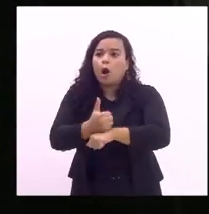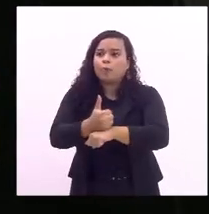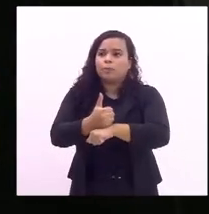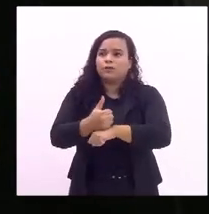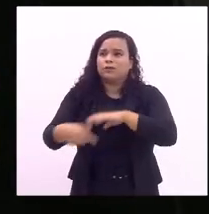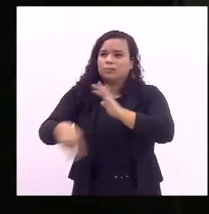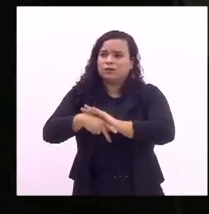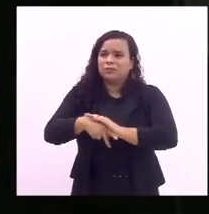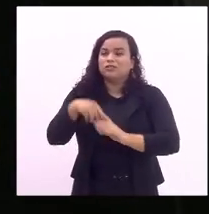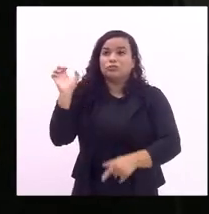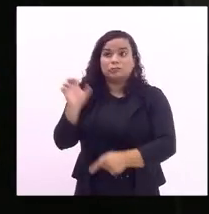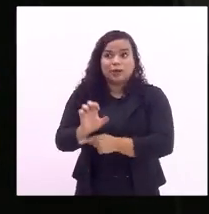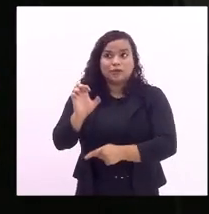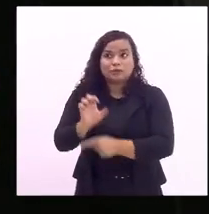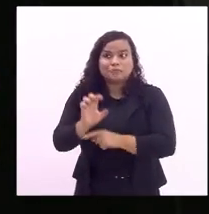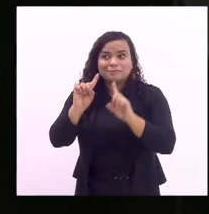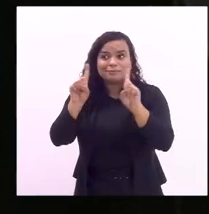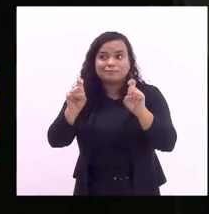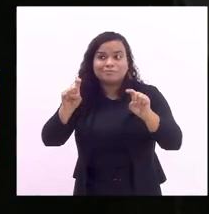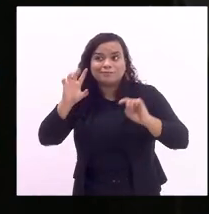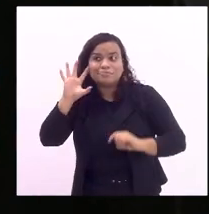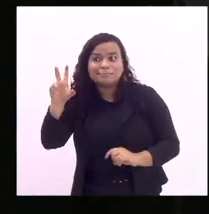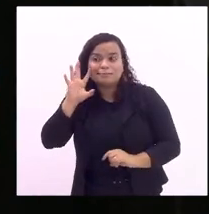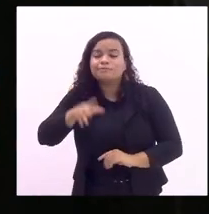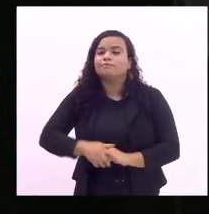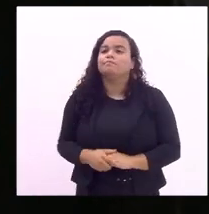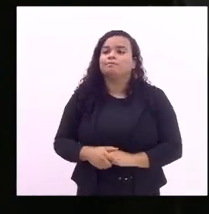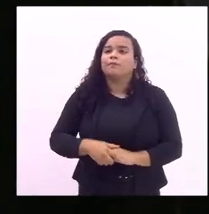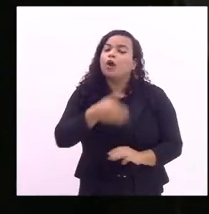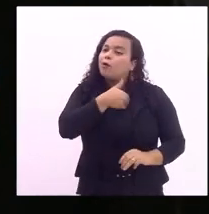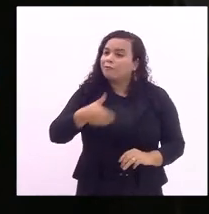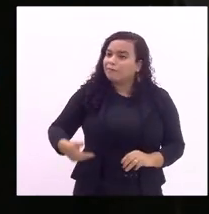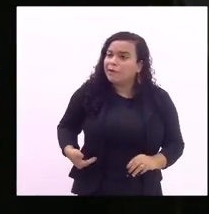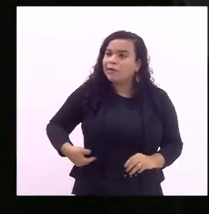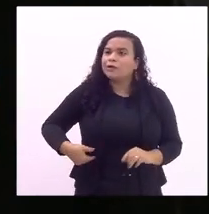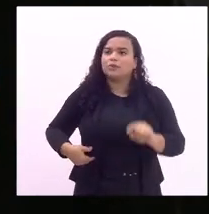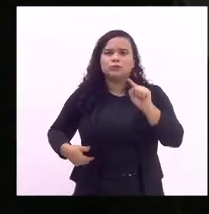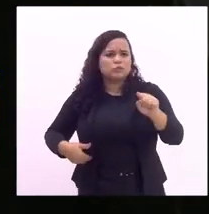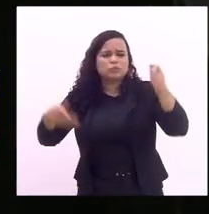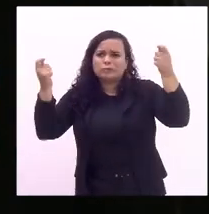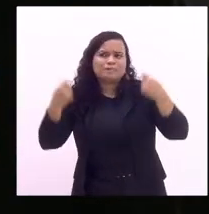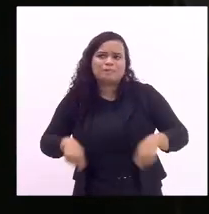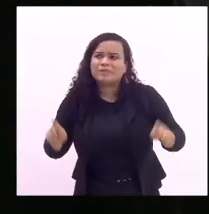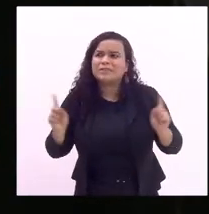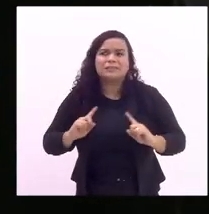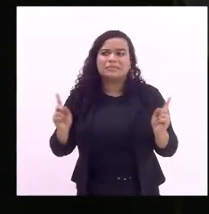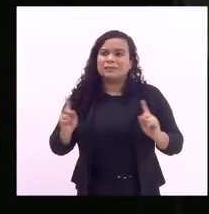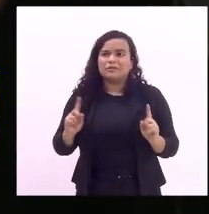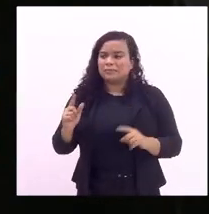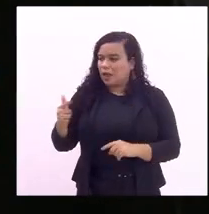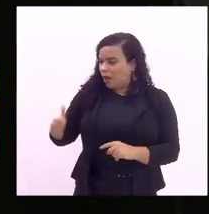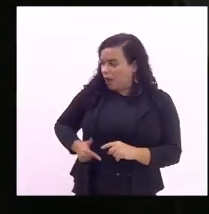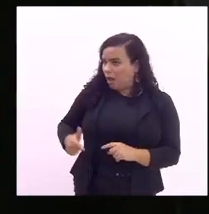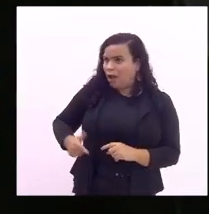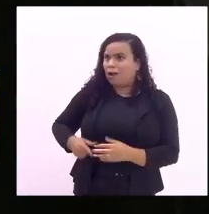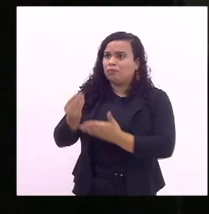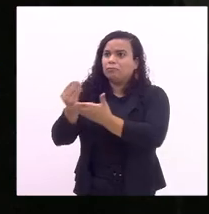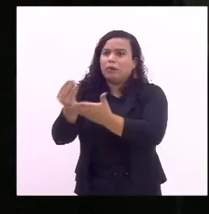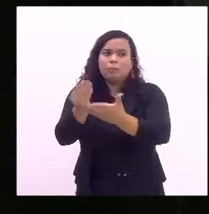Estado? O governo não tem necessidade de armar todo